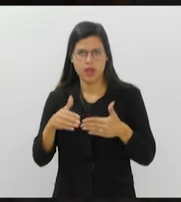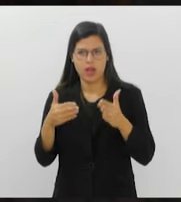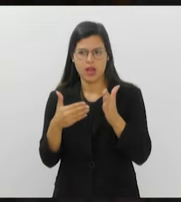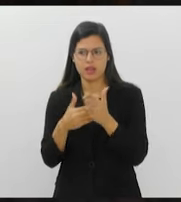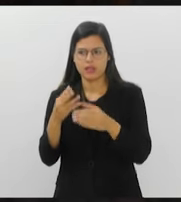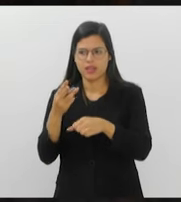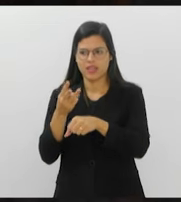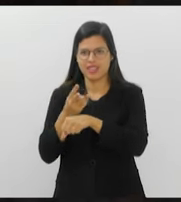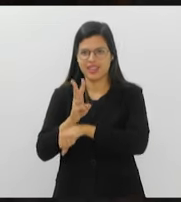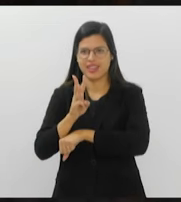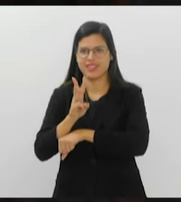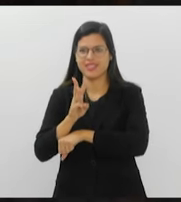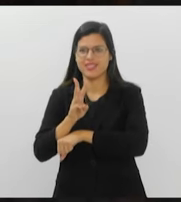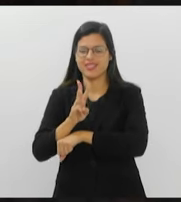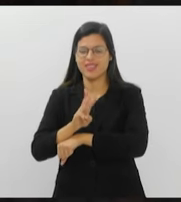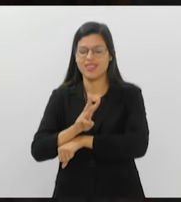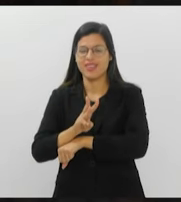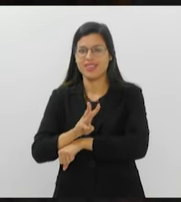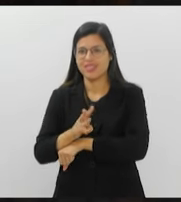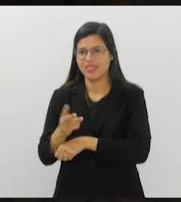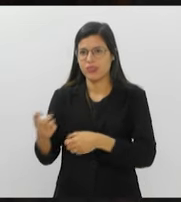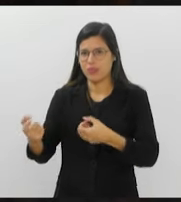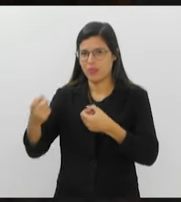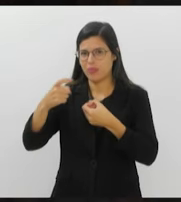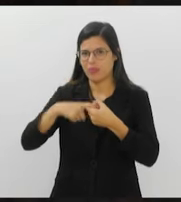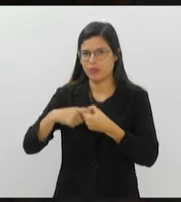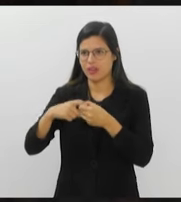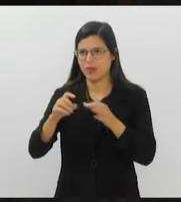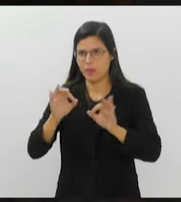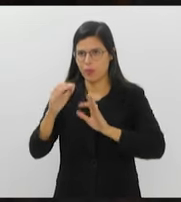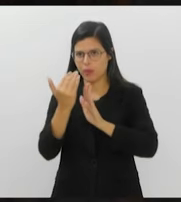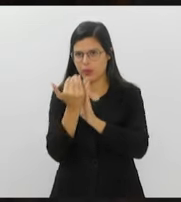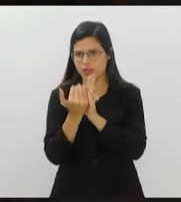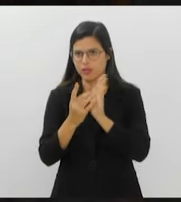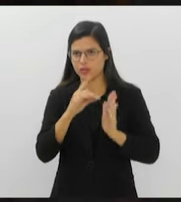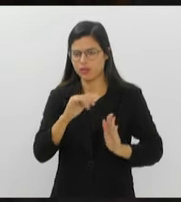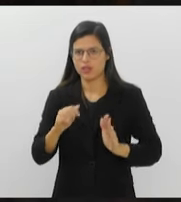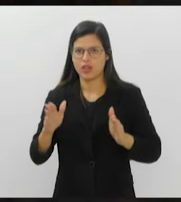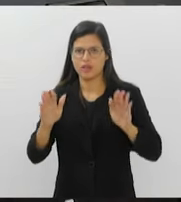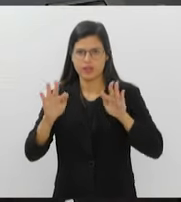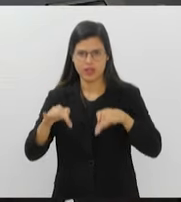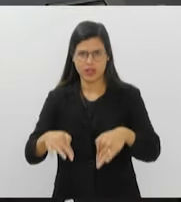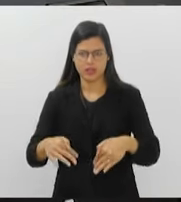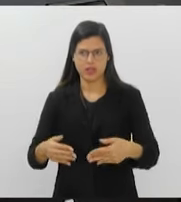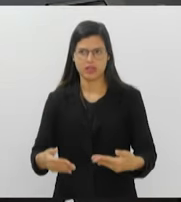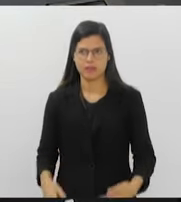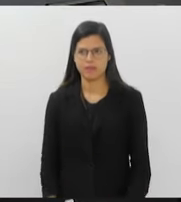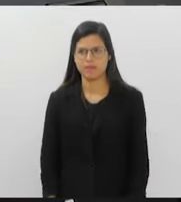15 horas, quando retornaremos com a ordem do dia. Está suspensa a sessão.